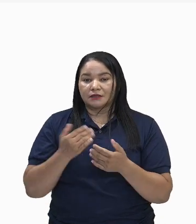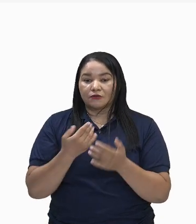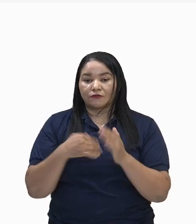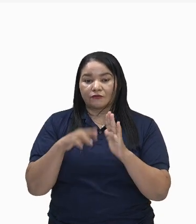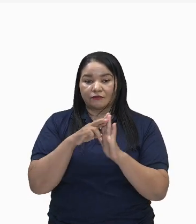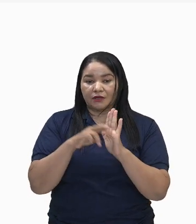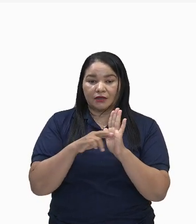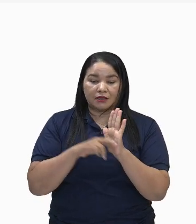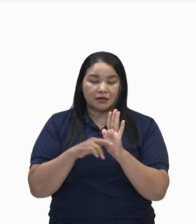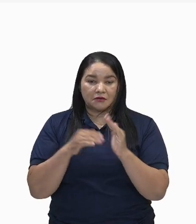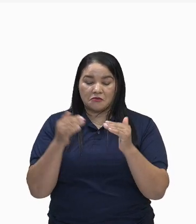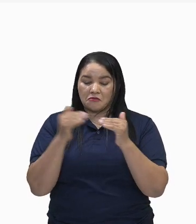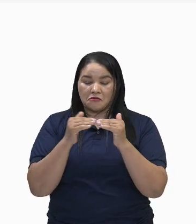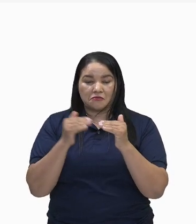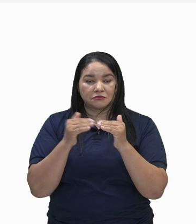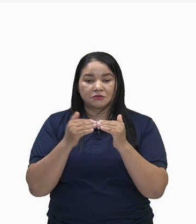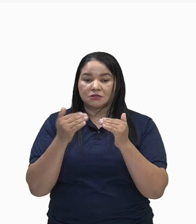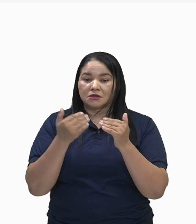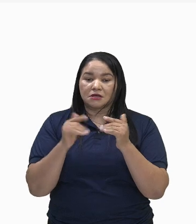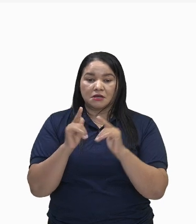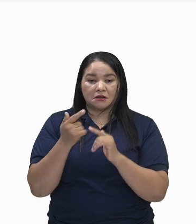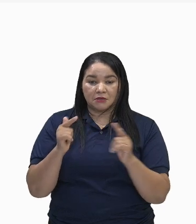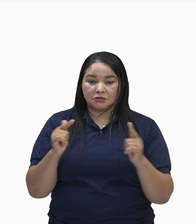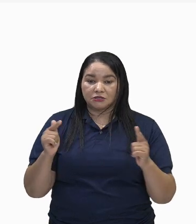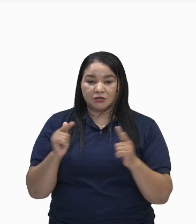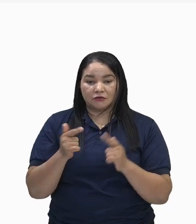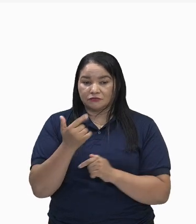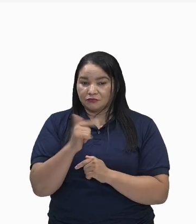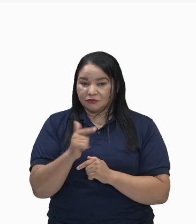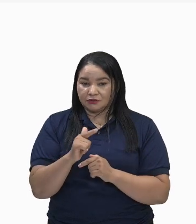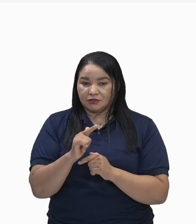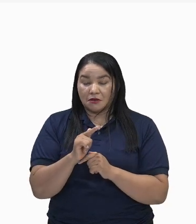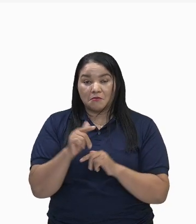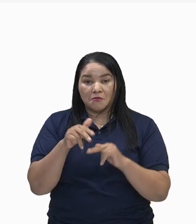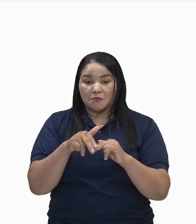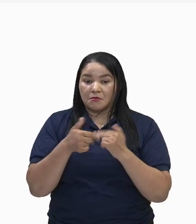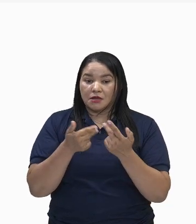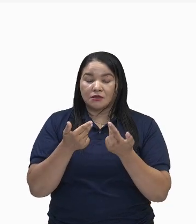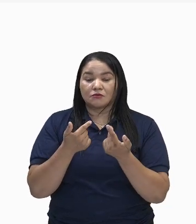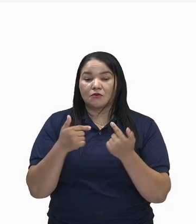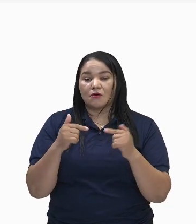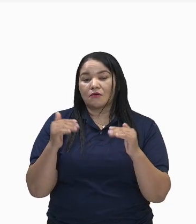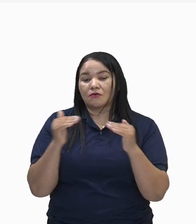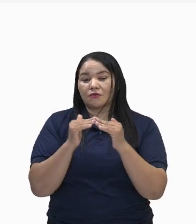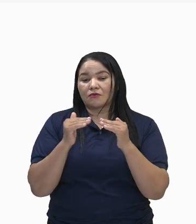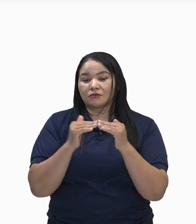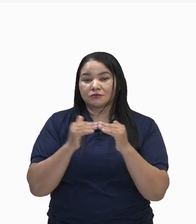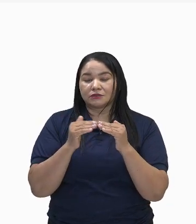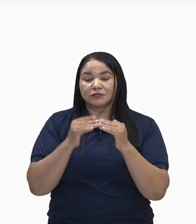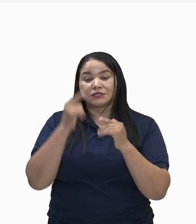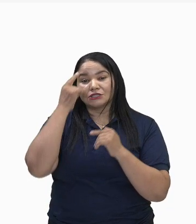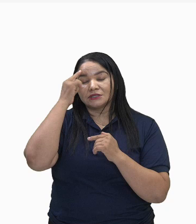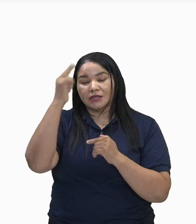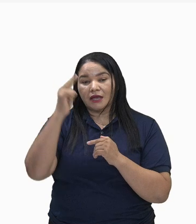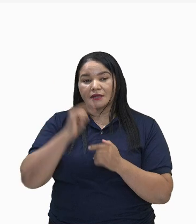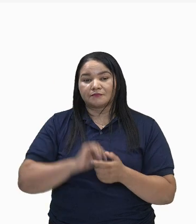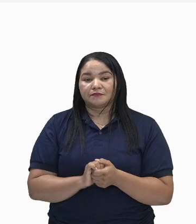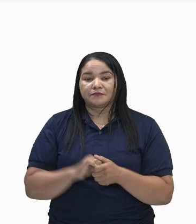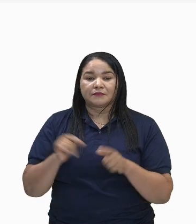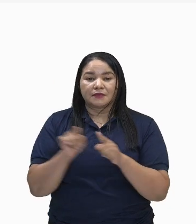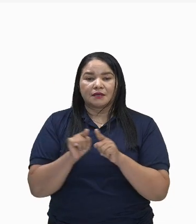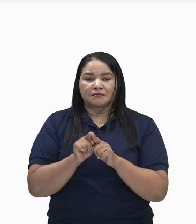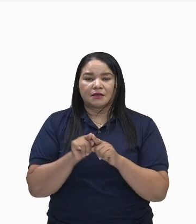de concordância gramatical, e sim por meio de uma concordância ideológica. Dependendo do